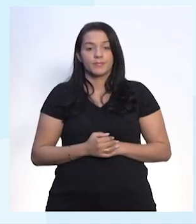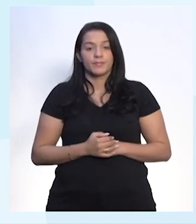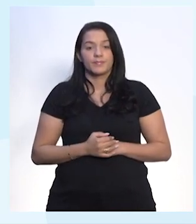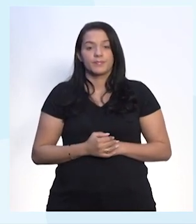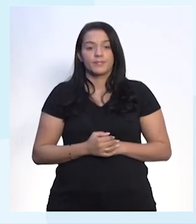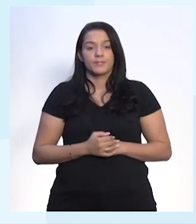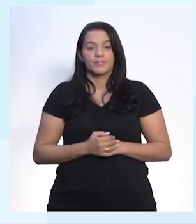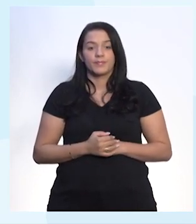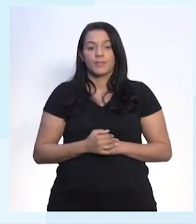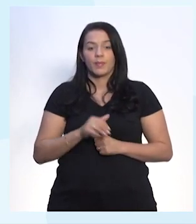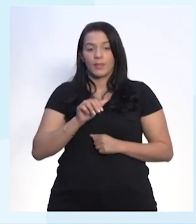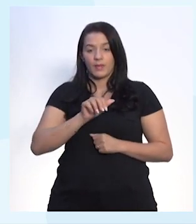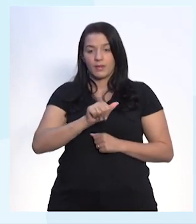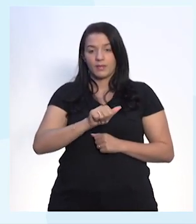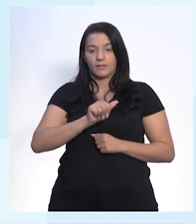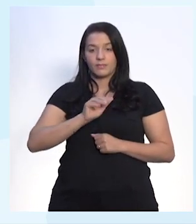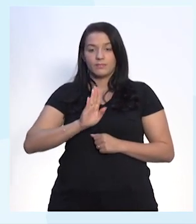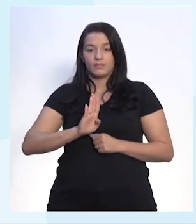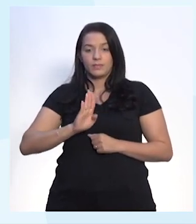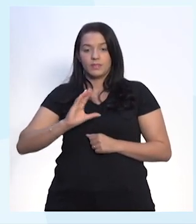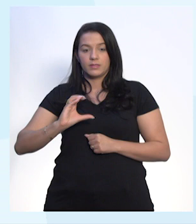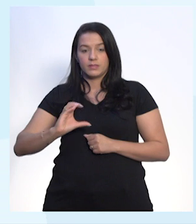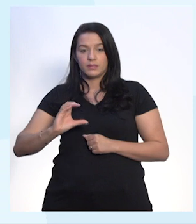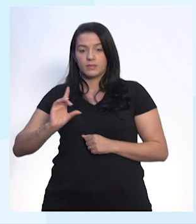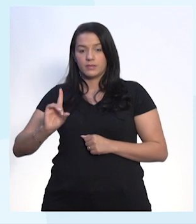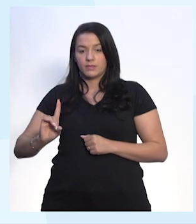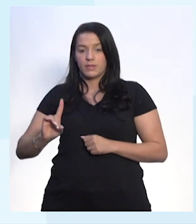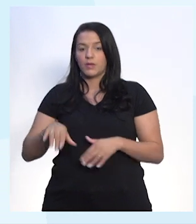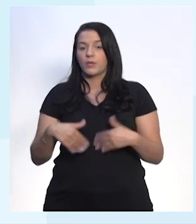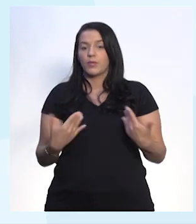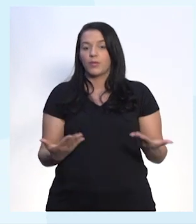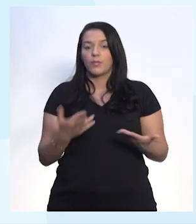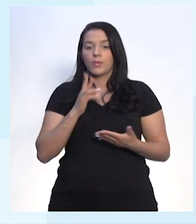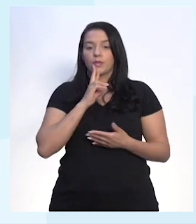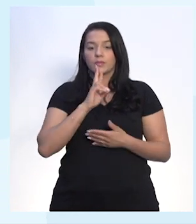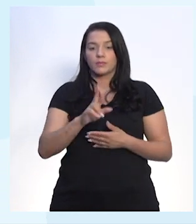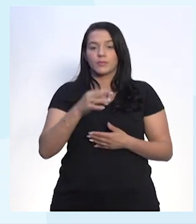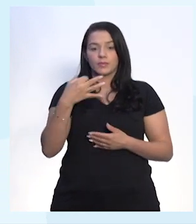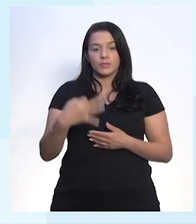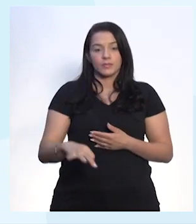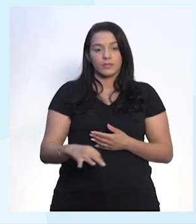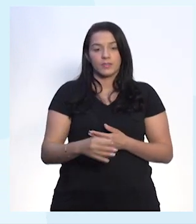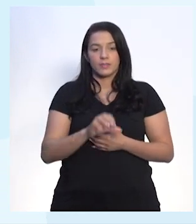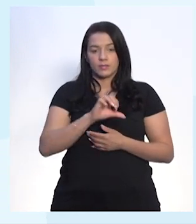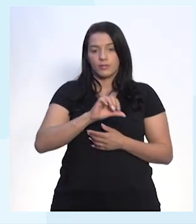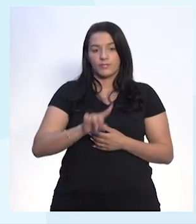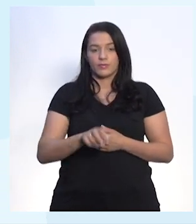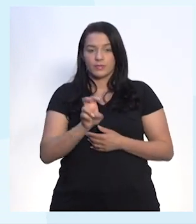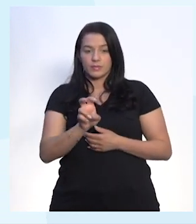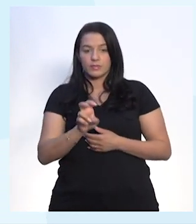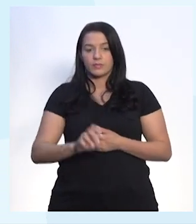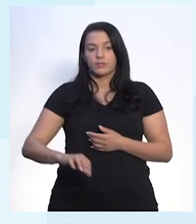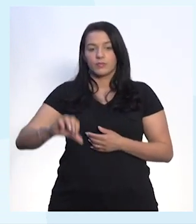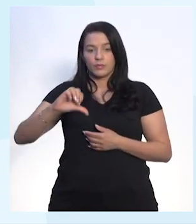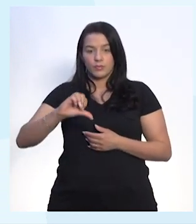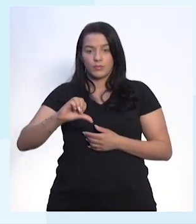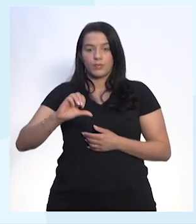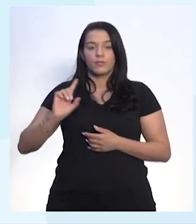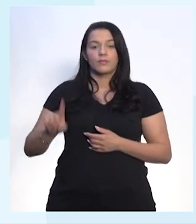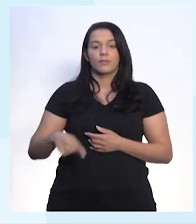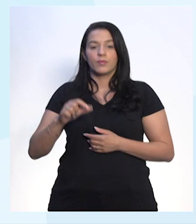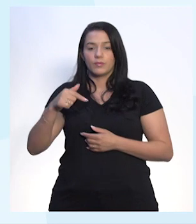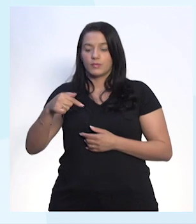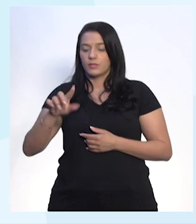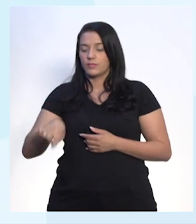das alternativas é o valor, no caso ali, do x? 9,5, 9,